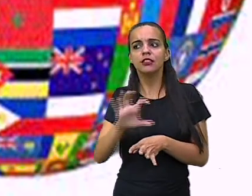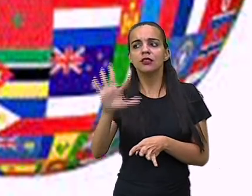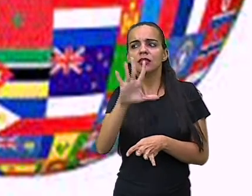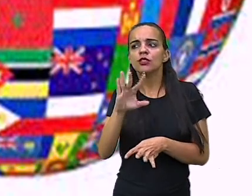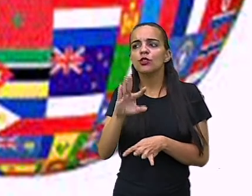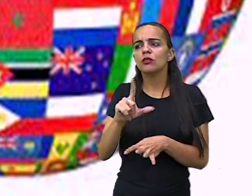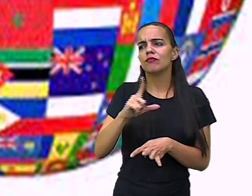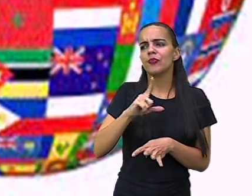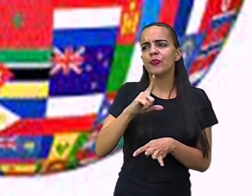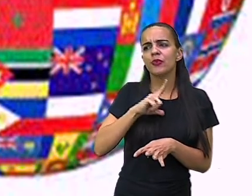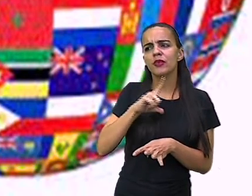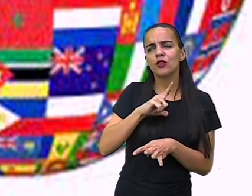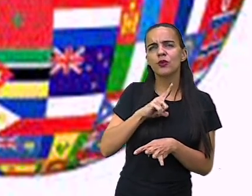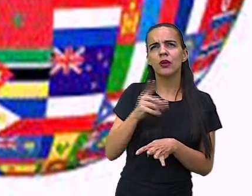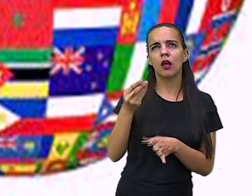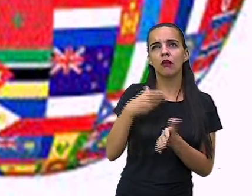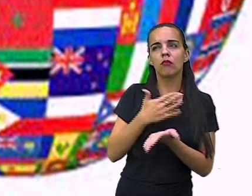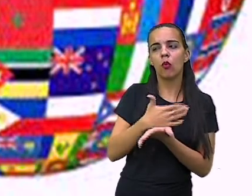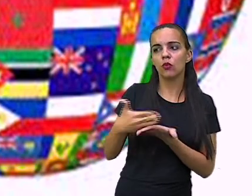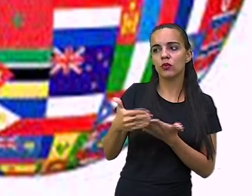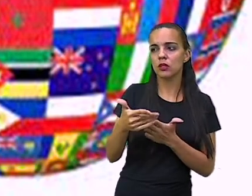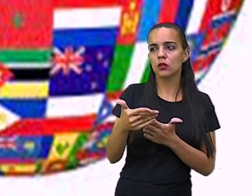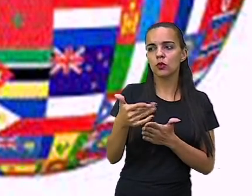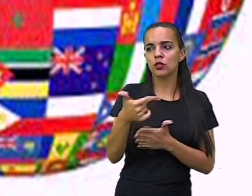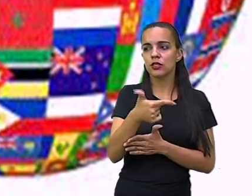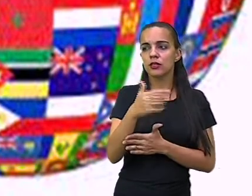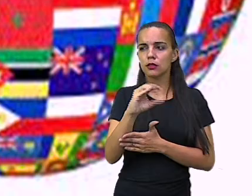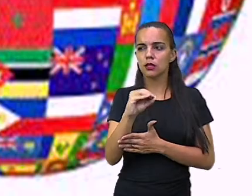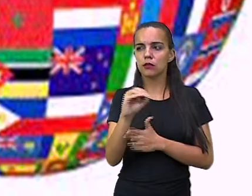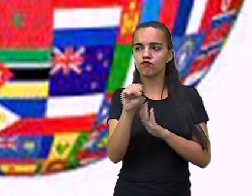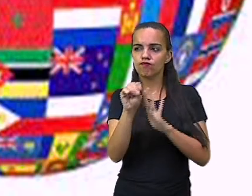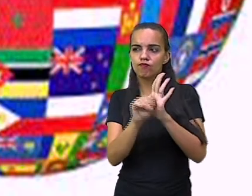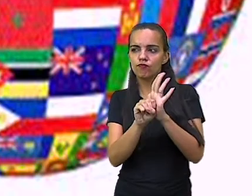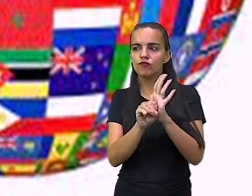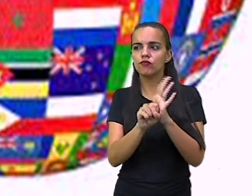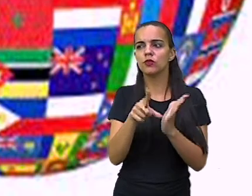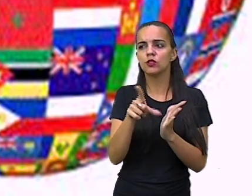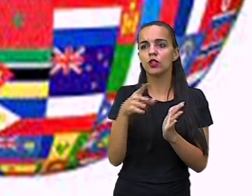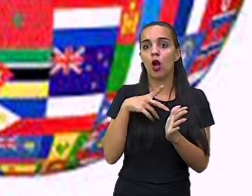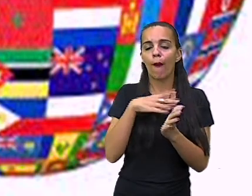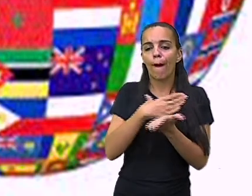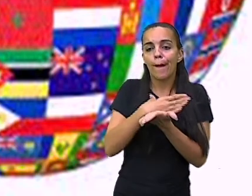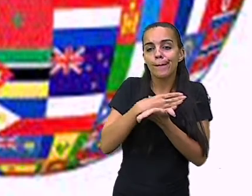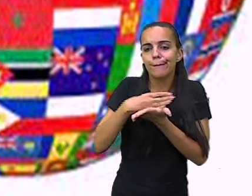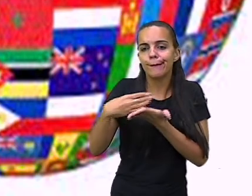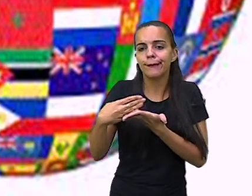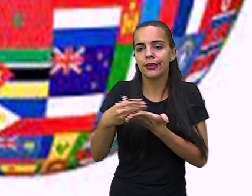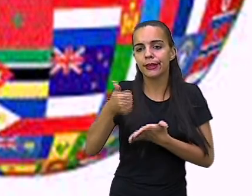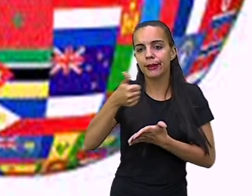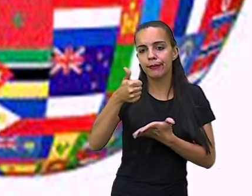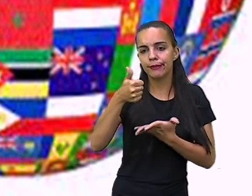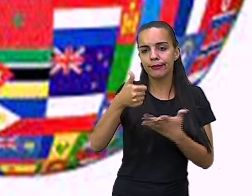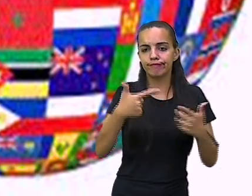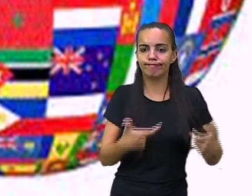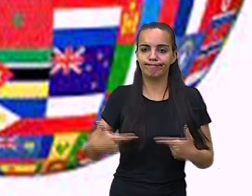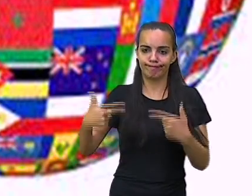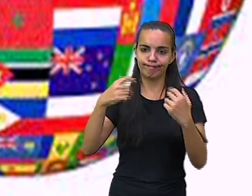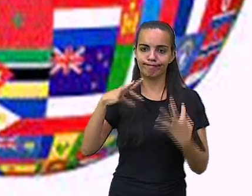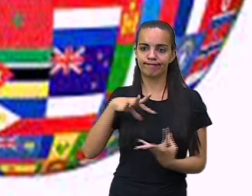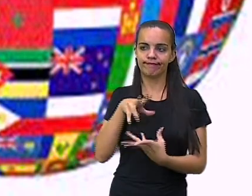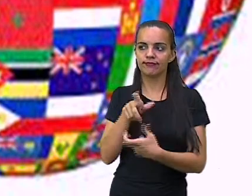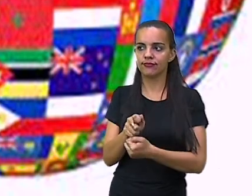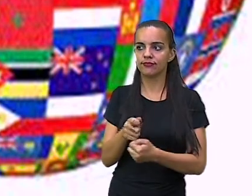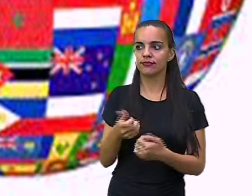Europa adentrou o século XX, provocando de início a Primeira Guerra Mundial. Então, também